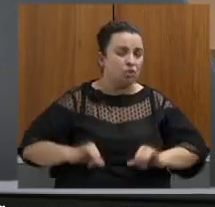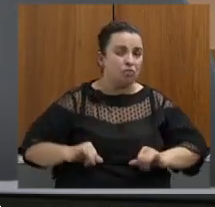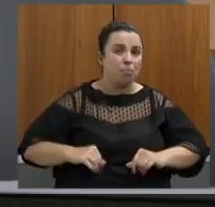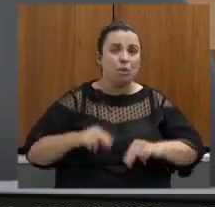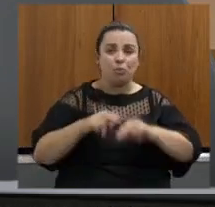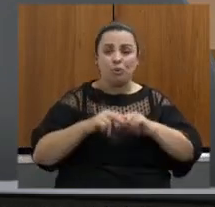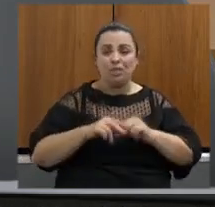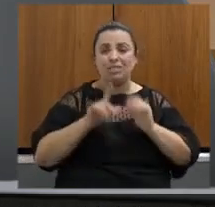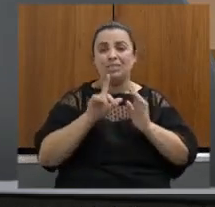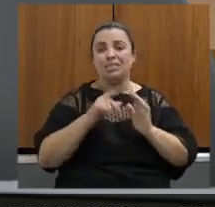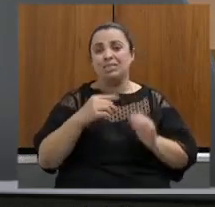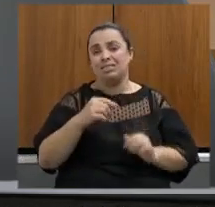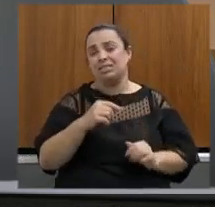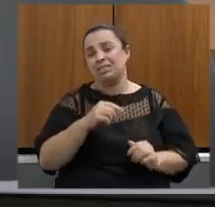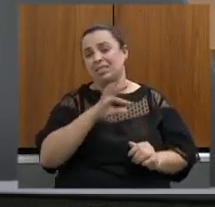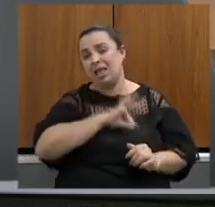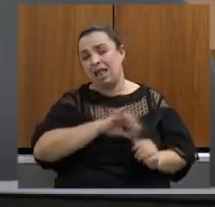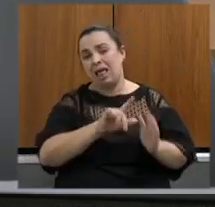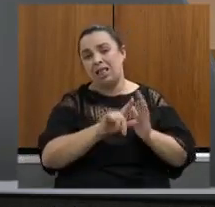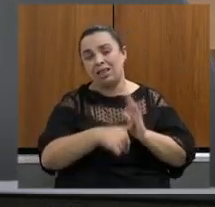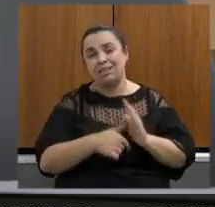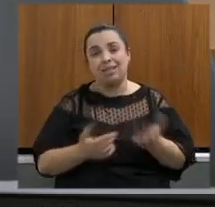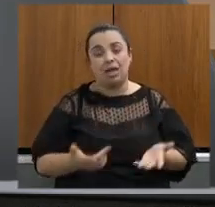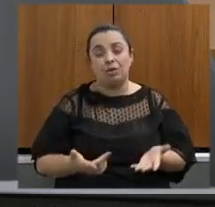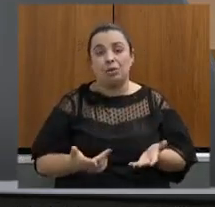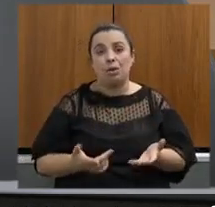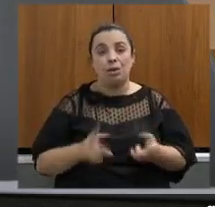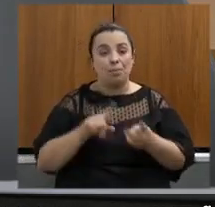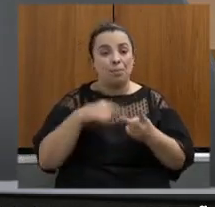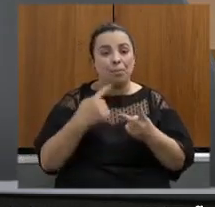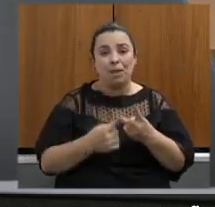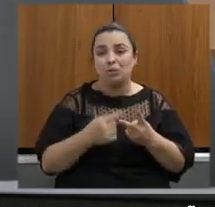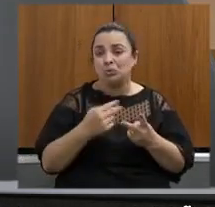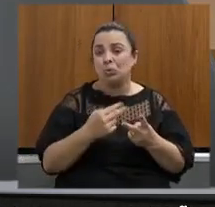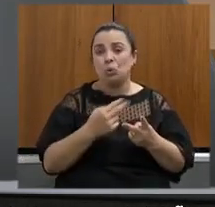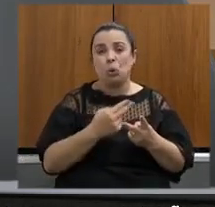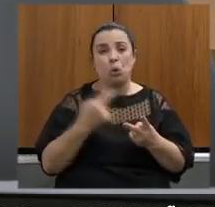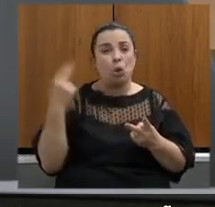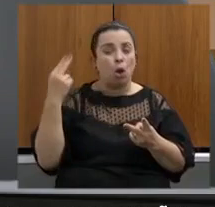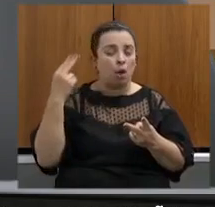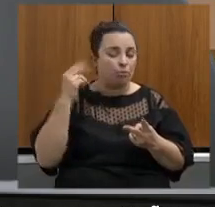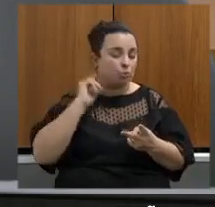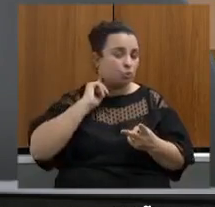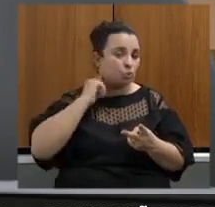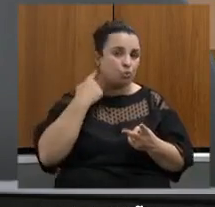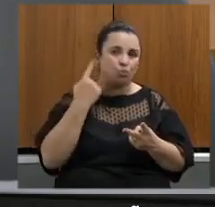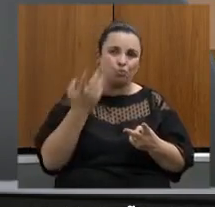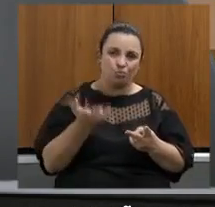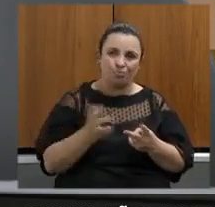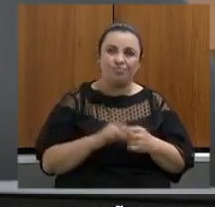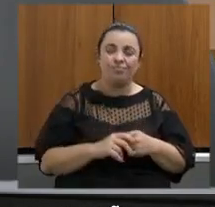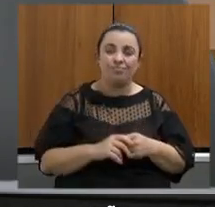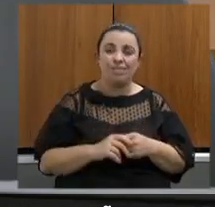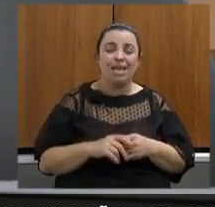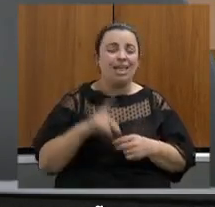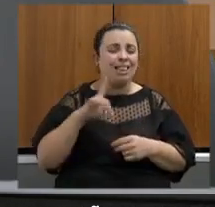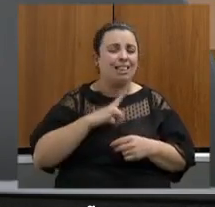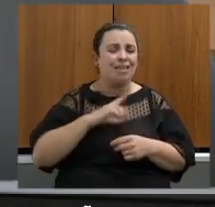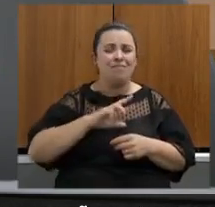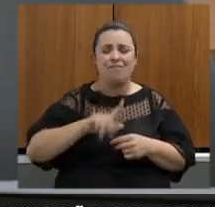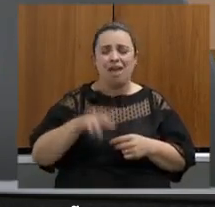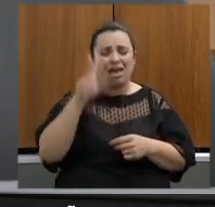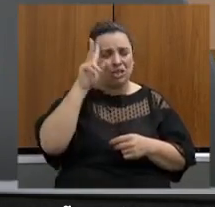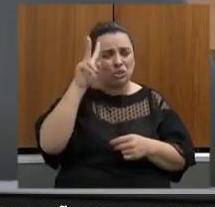e o com nome sujo na praça terrível eu eu fui ouvir Cada história